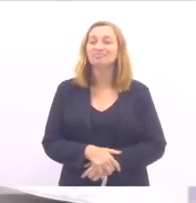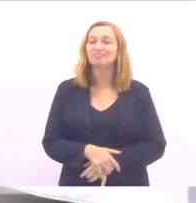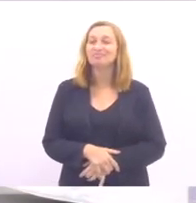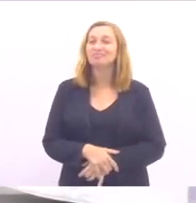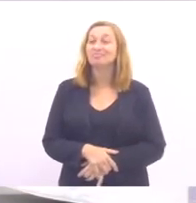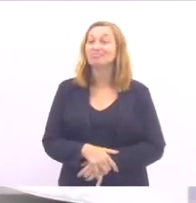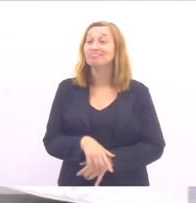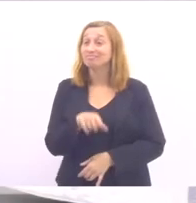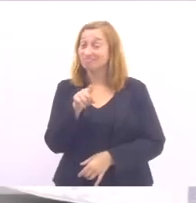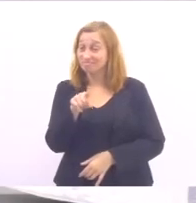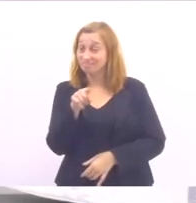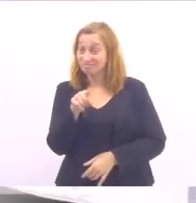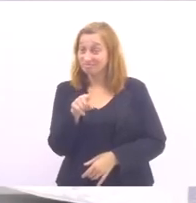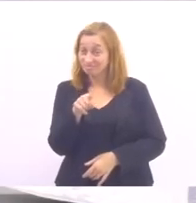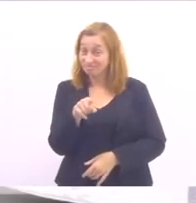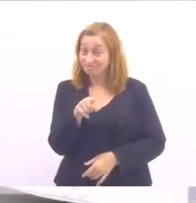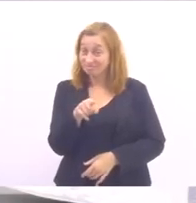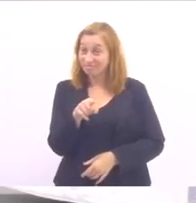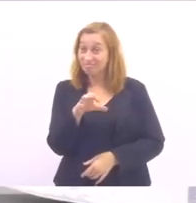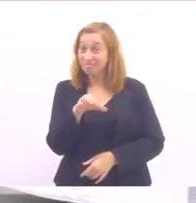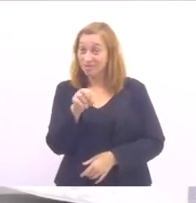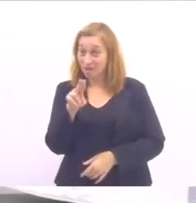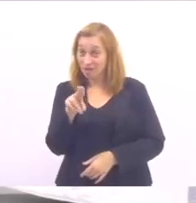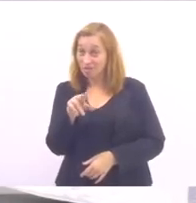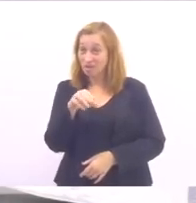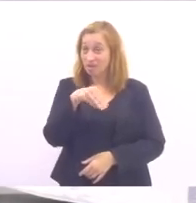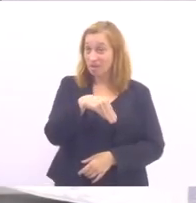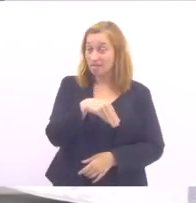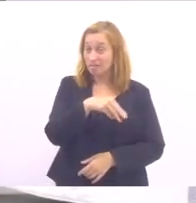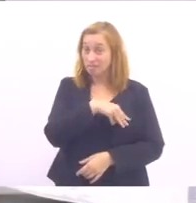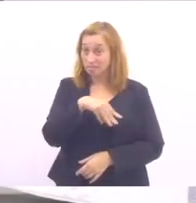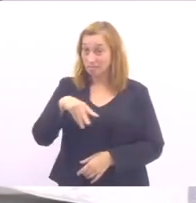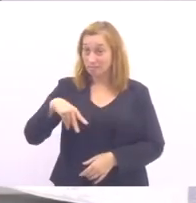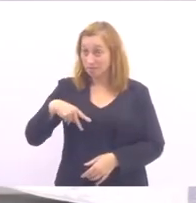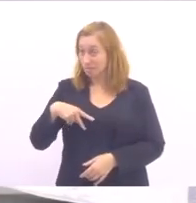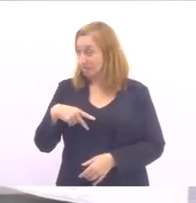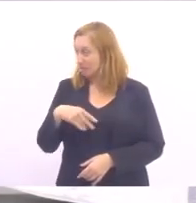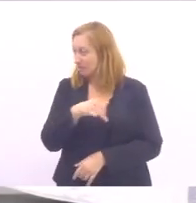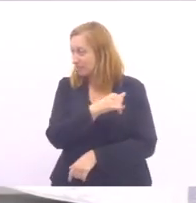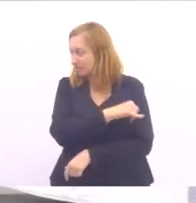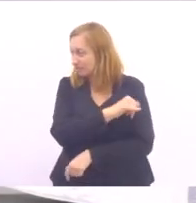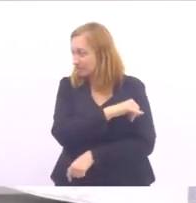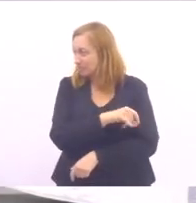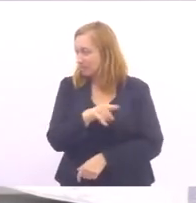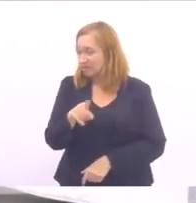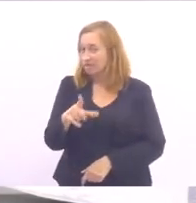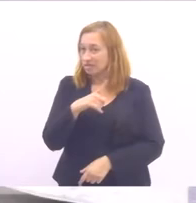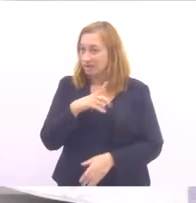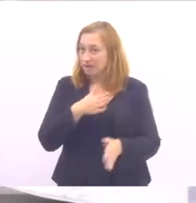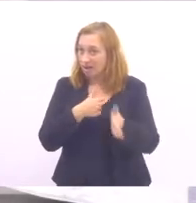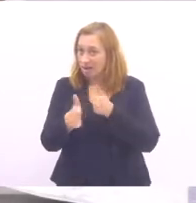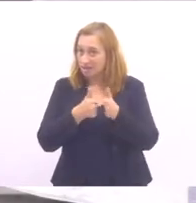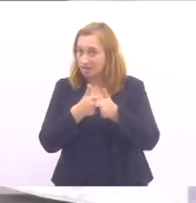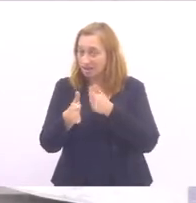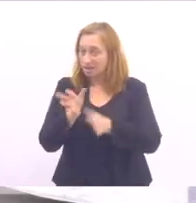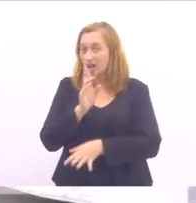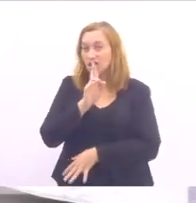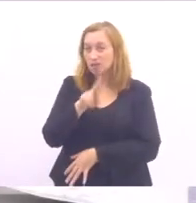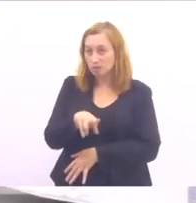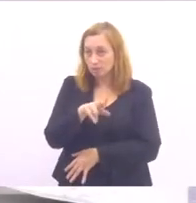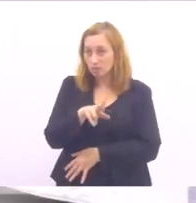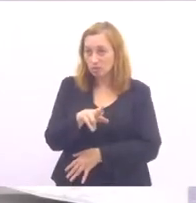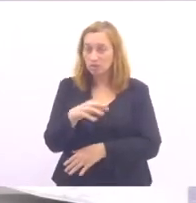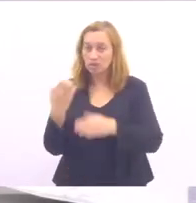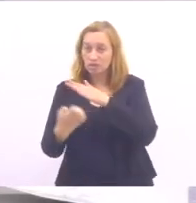que você coordena, do CAL, do MPRJ, vocês tiveram acesso às respostas que